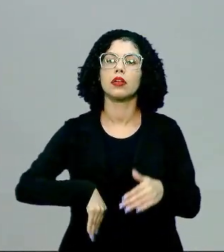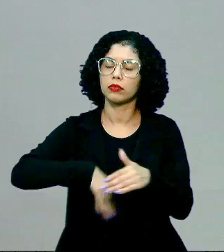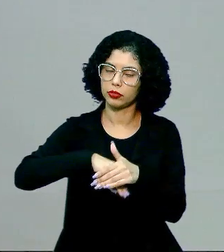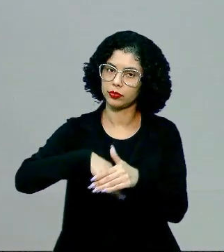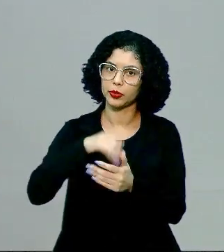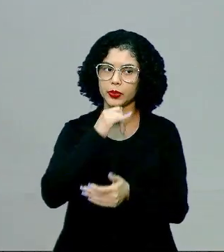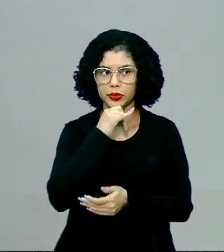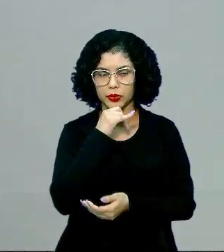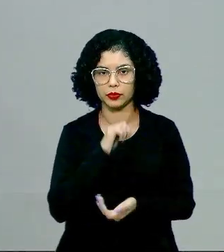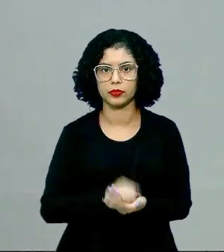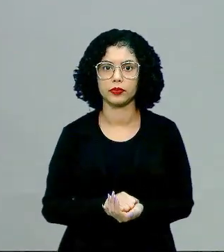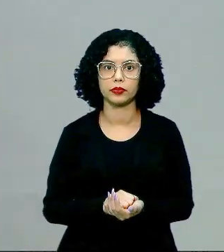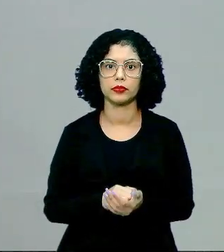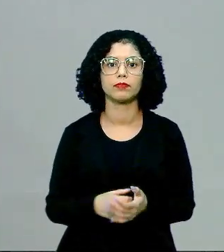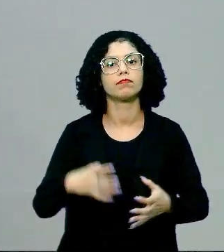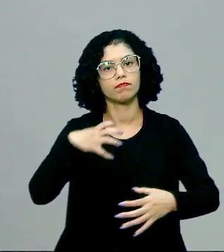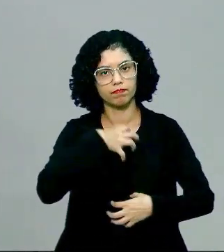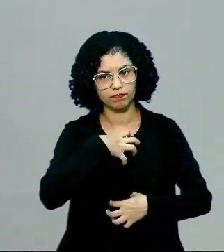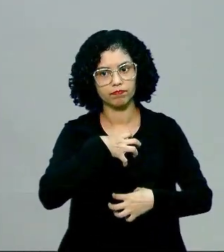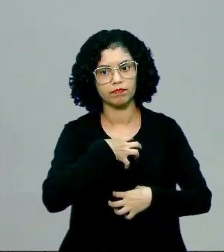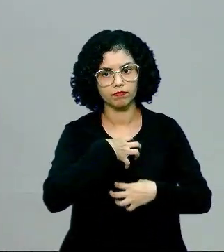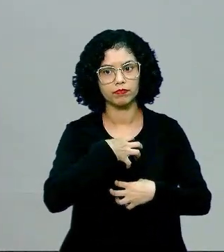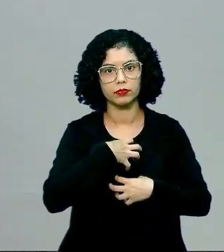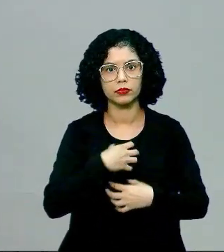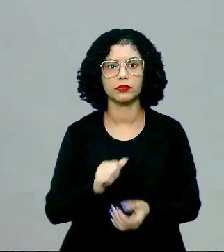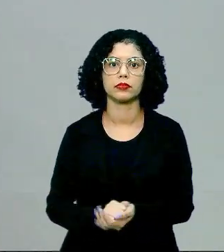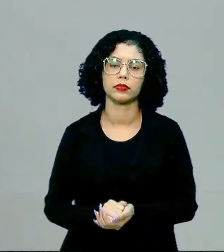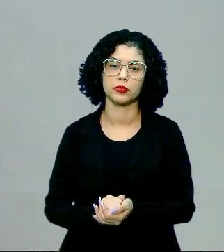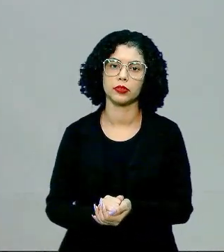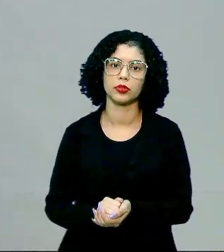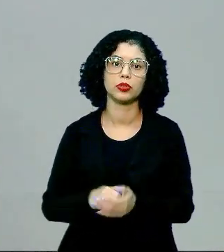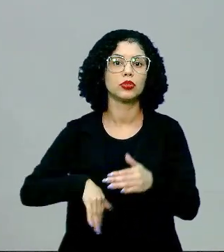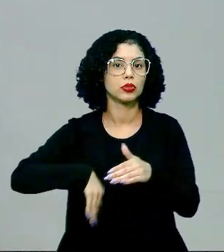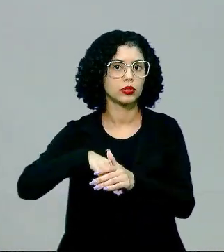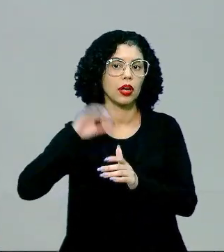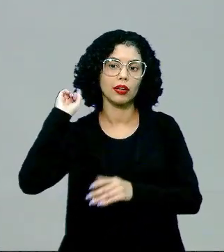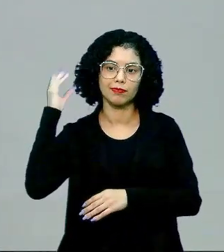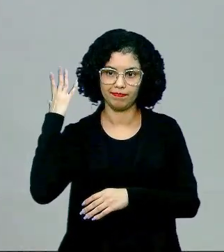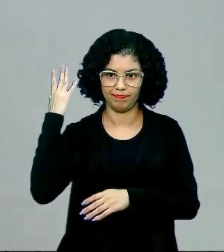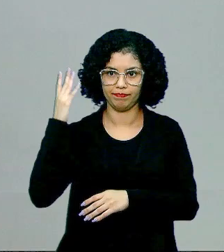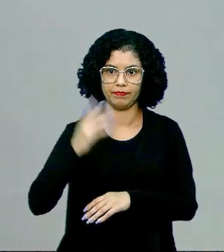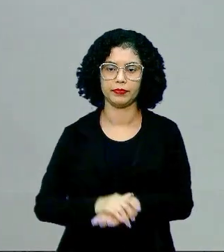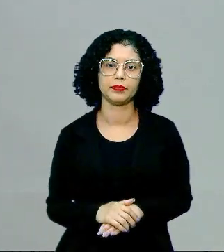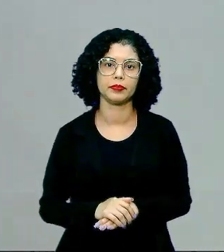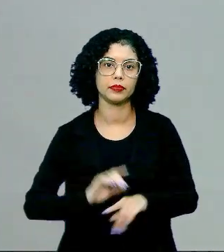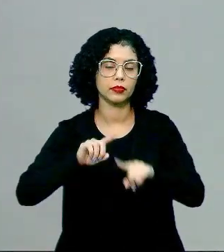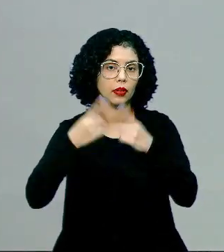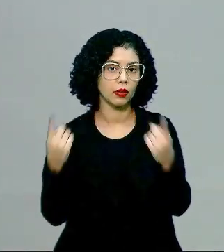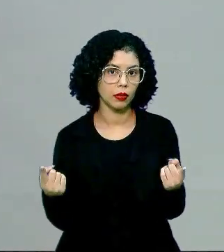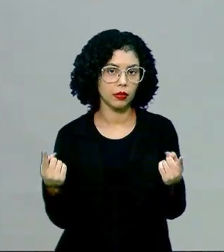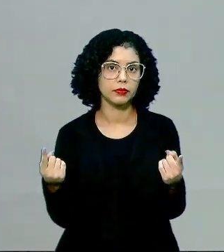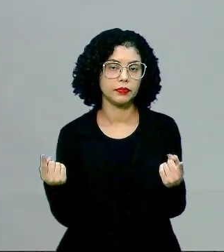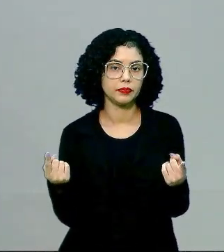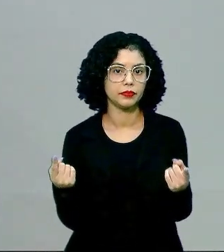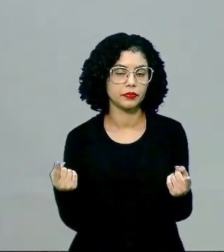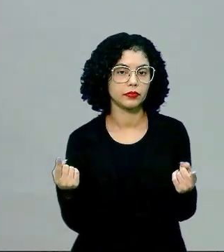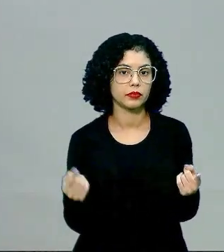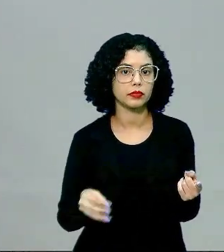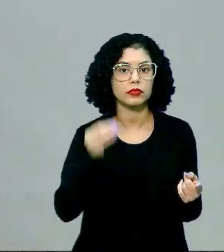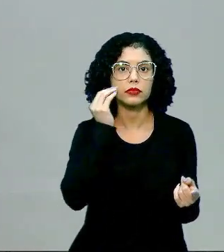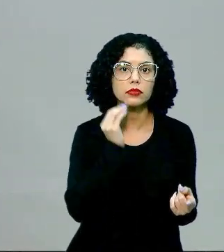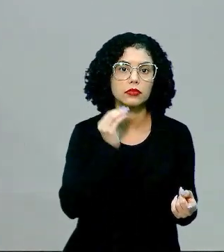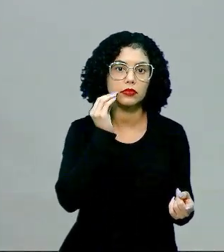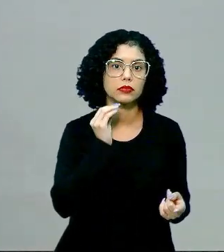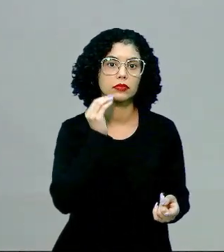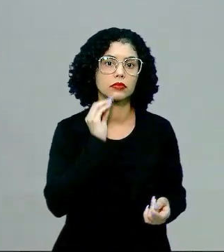de futebol, nos momentos ali em que as partidas estão acontecendo. Mas nós sabemos que essas